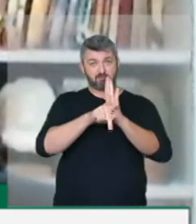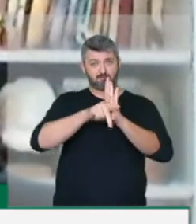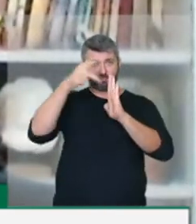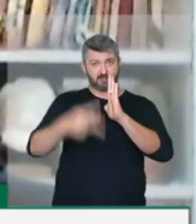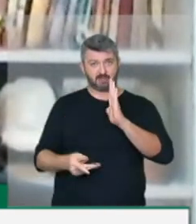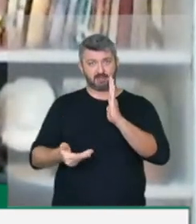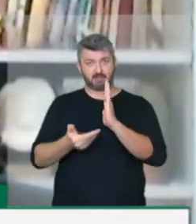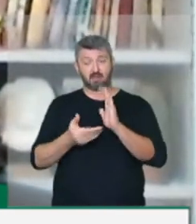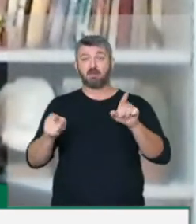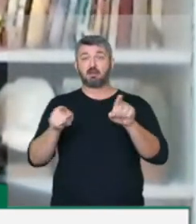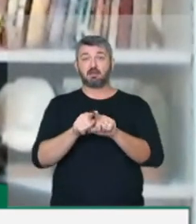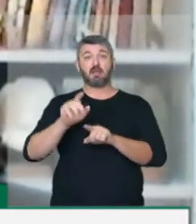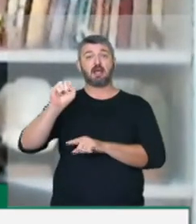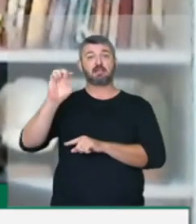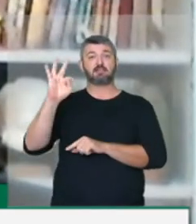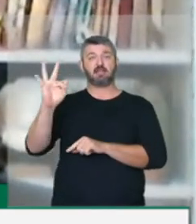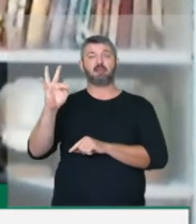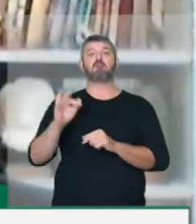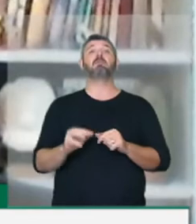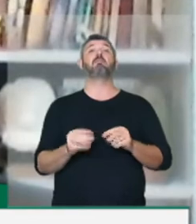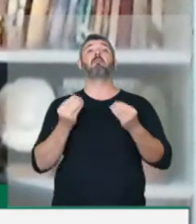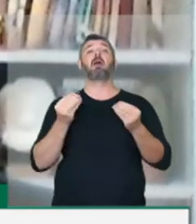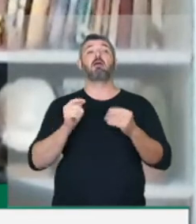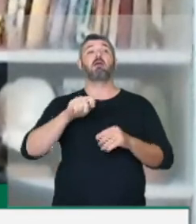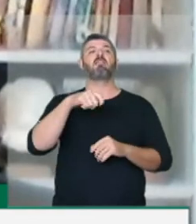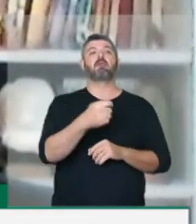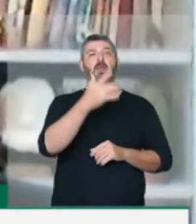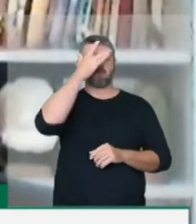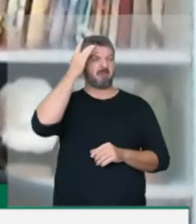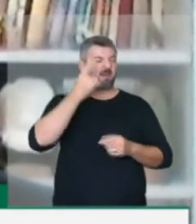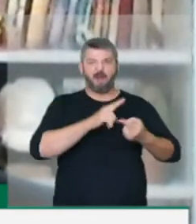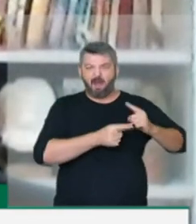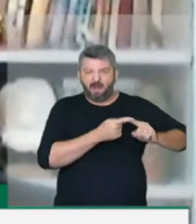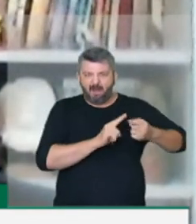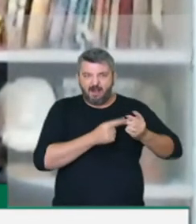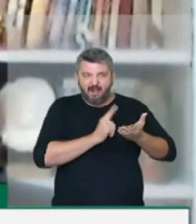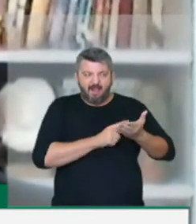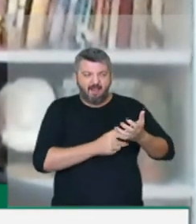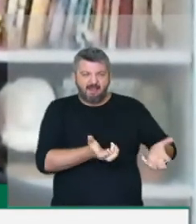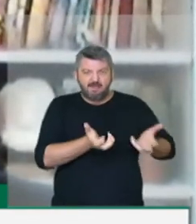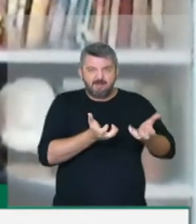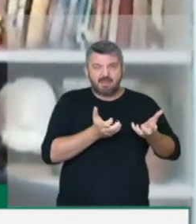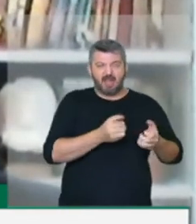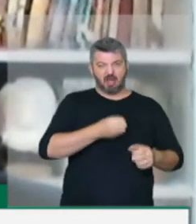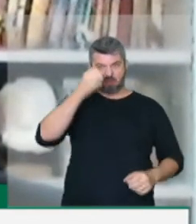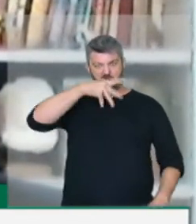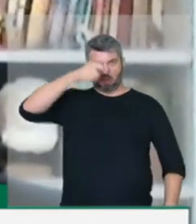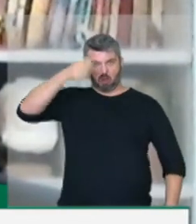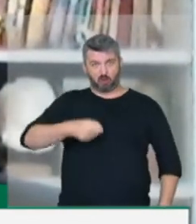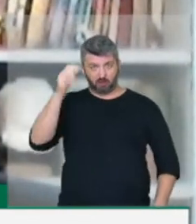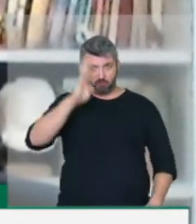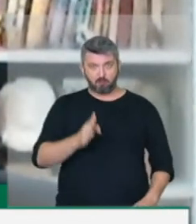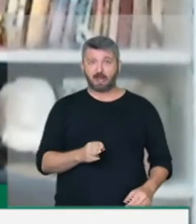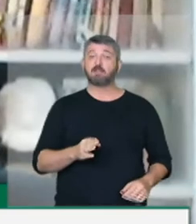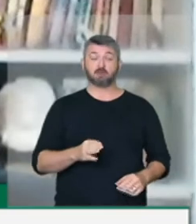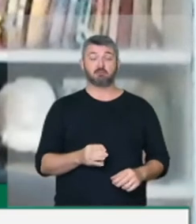Deputados e do Supremo Tribunal Federal para aqueles que conspiram e flertam com o autoritarismo no nosso